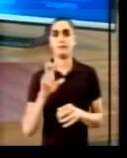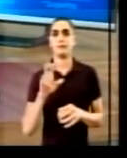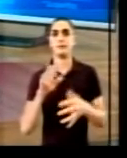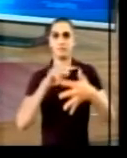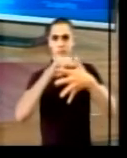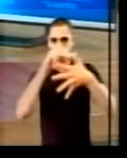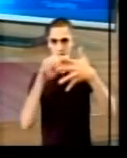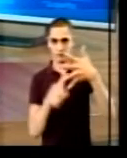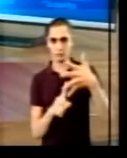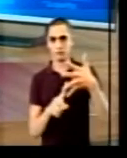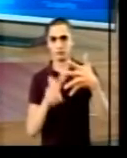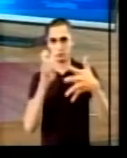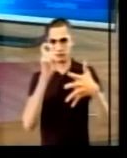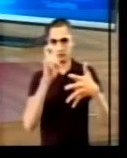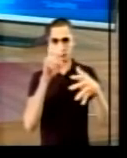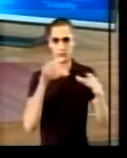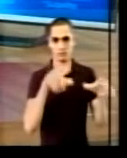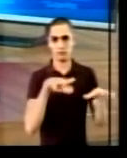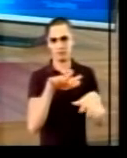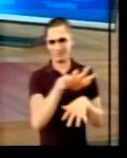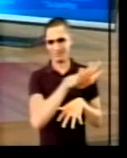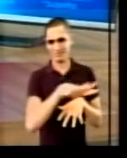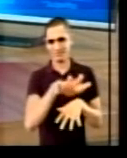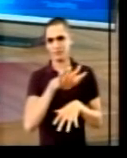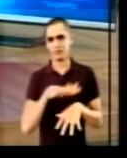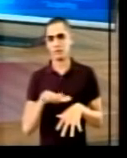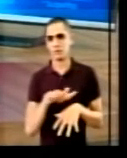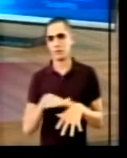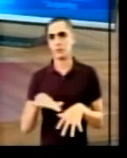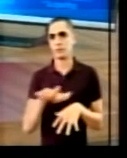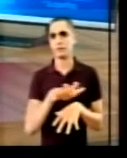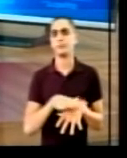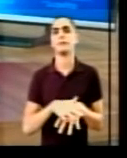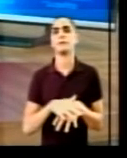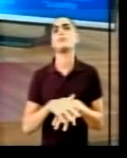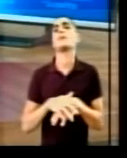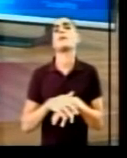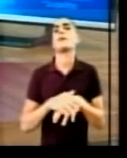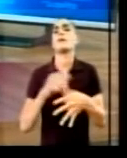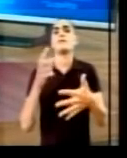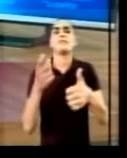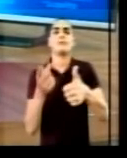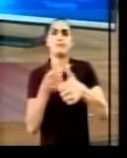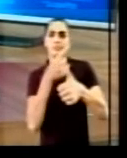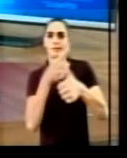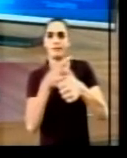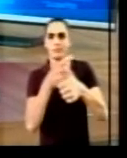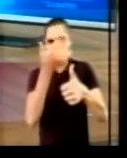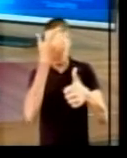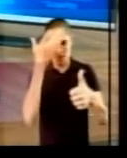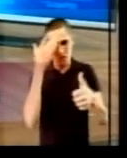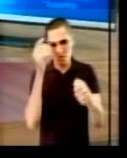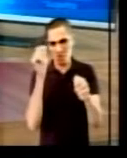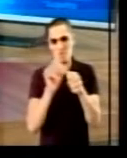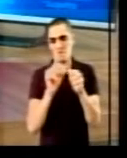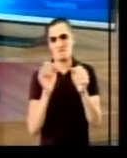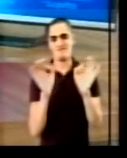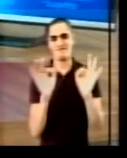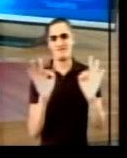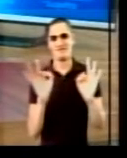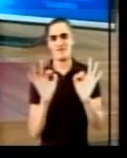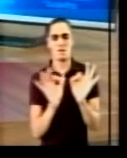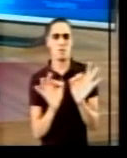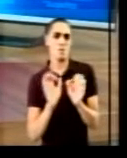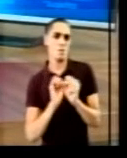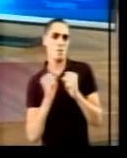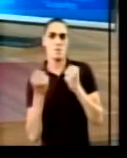quem não fez nada, sem medidas de isolamento. Nem para preparar o sistema, nem